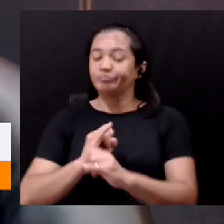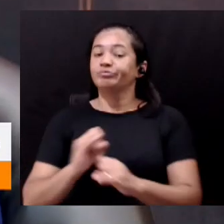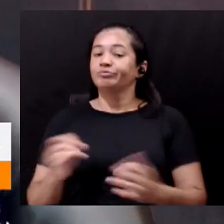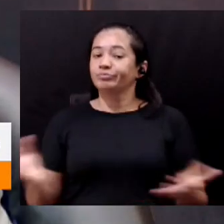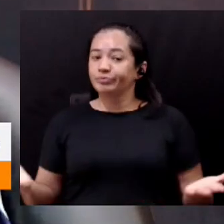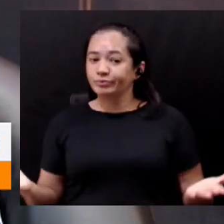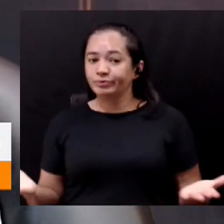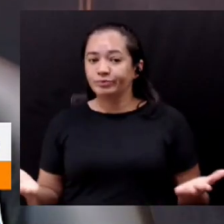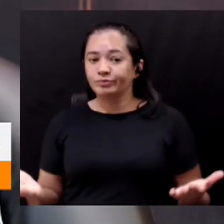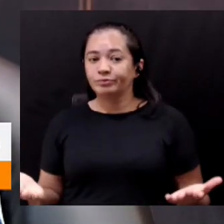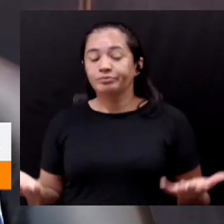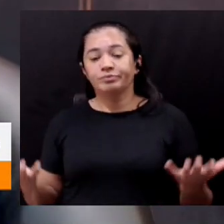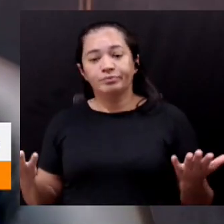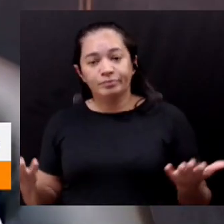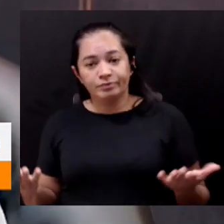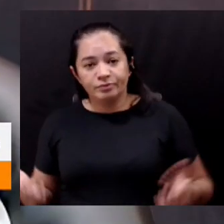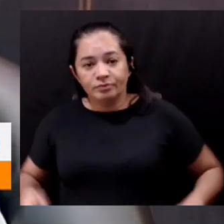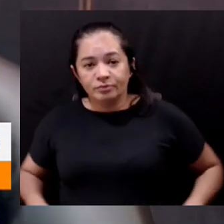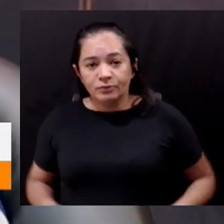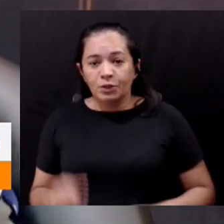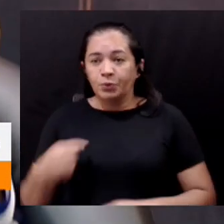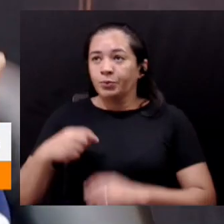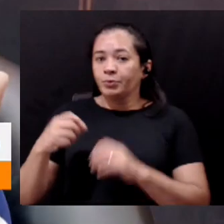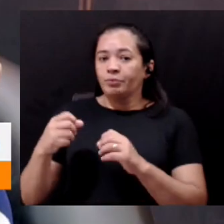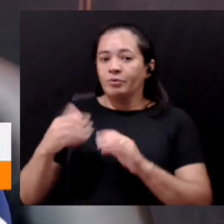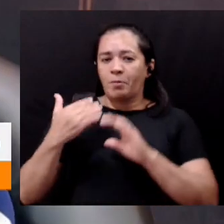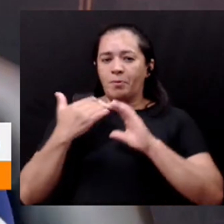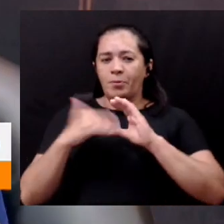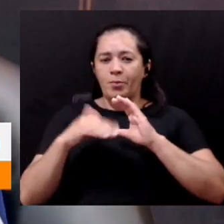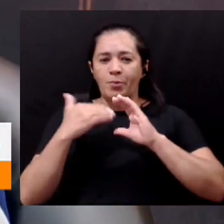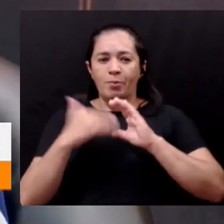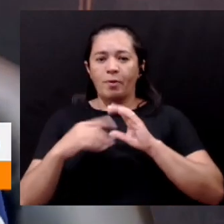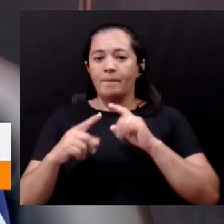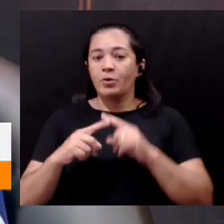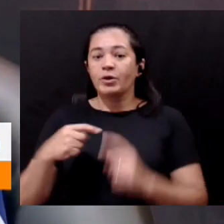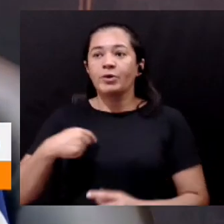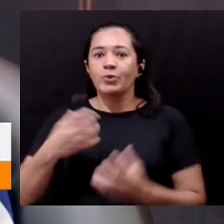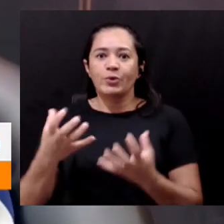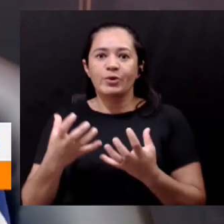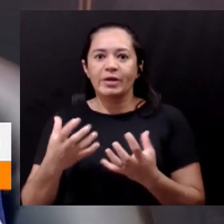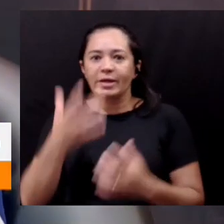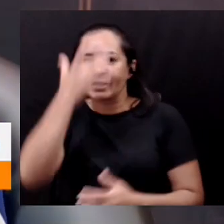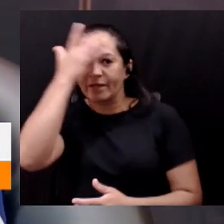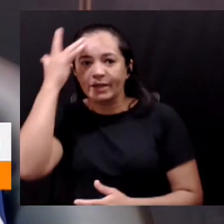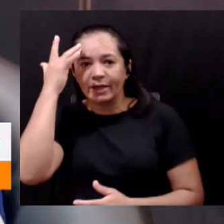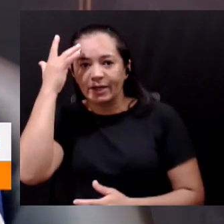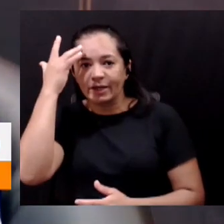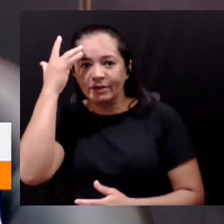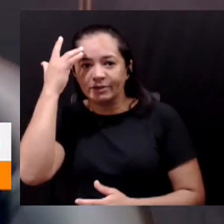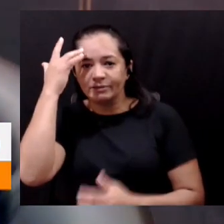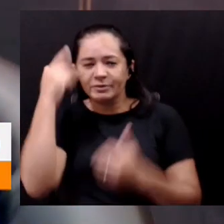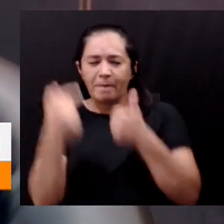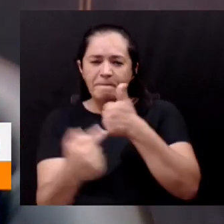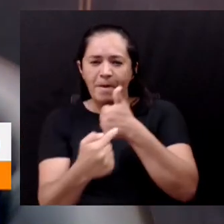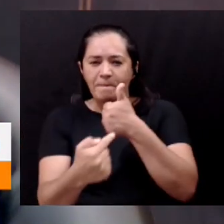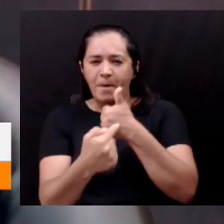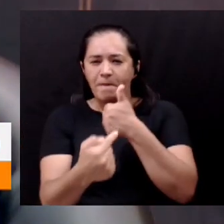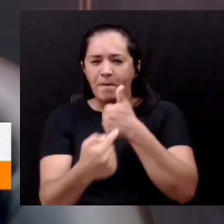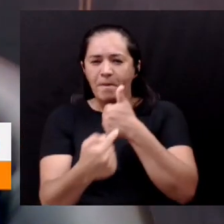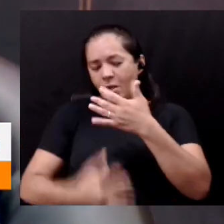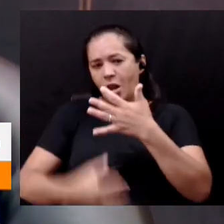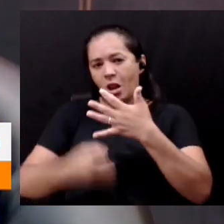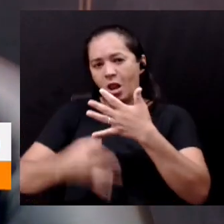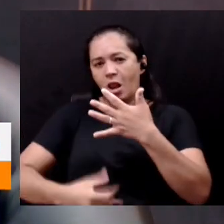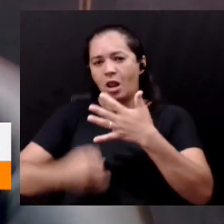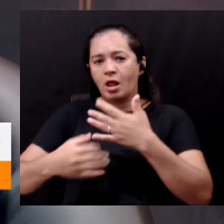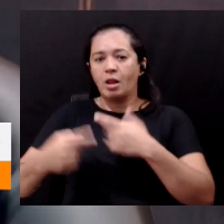seja, eu posto porque eu quero que as pessoas curtam, validem, comentem, porque a partir do olhar